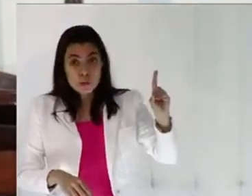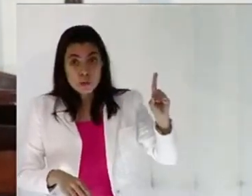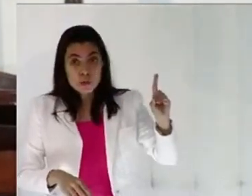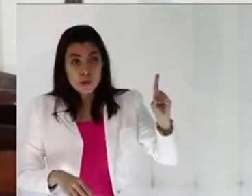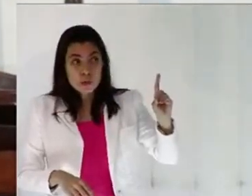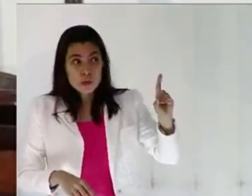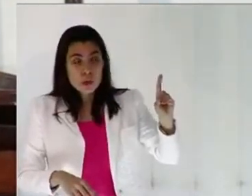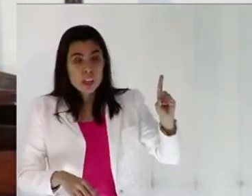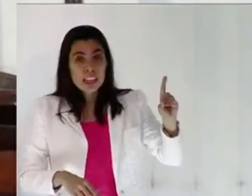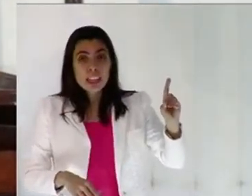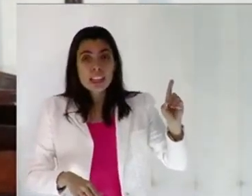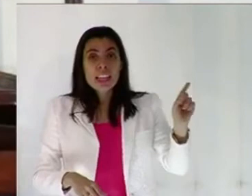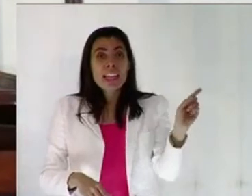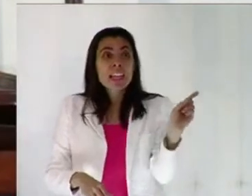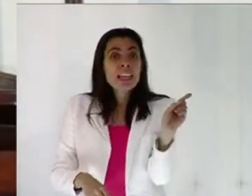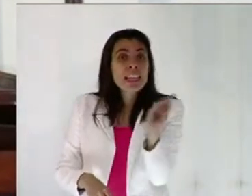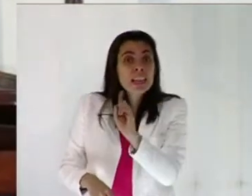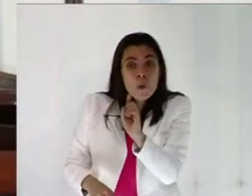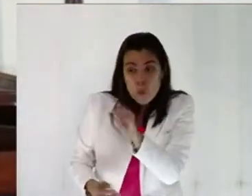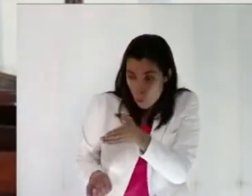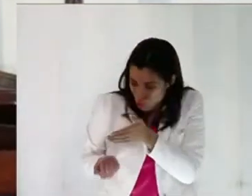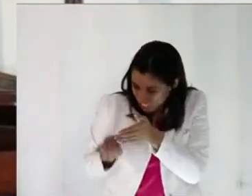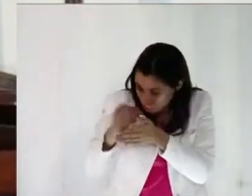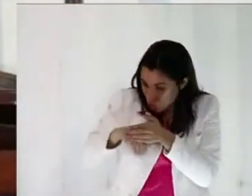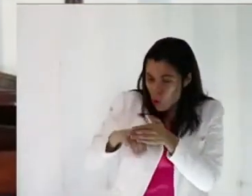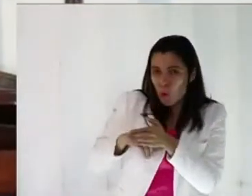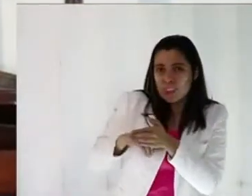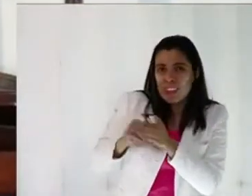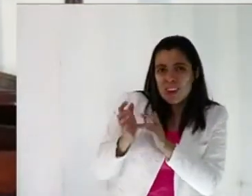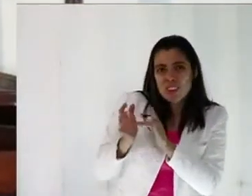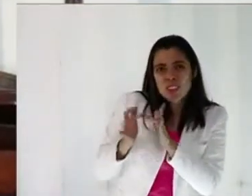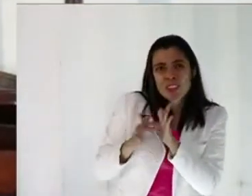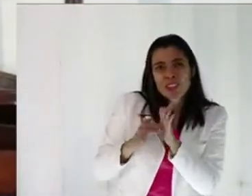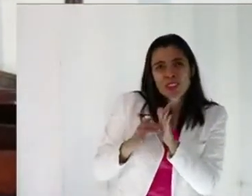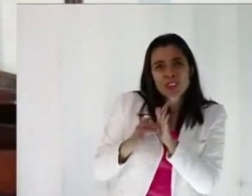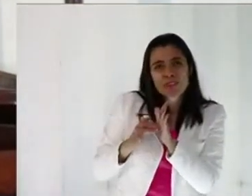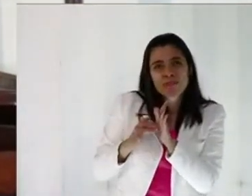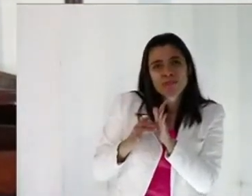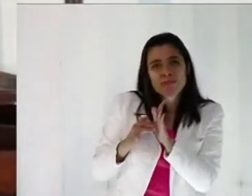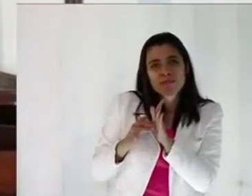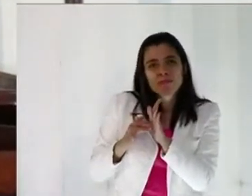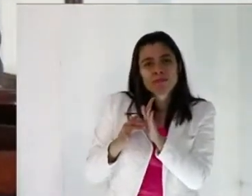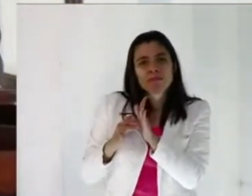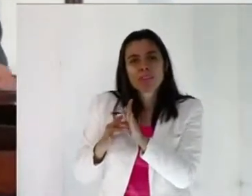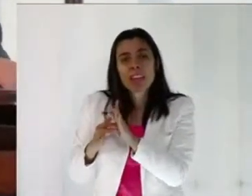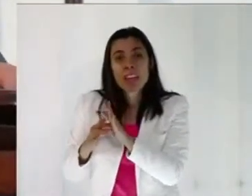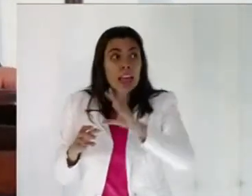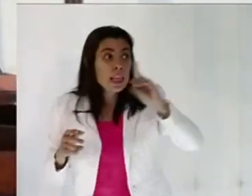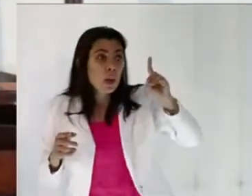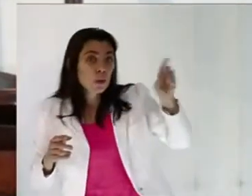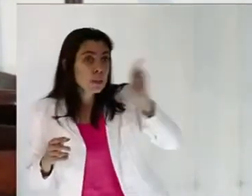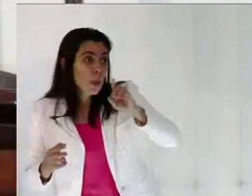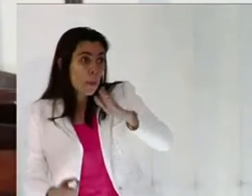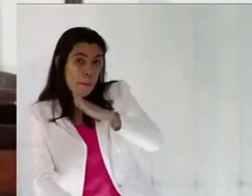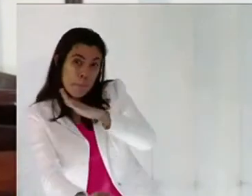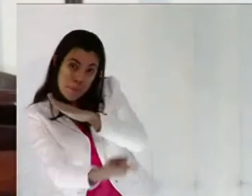cruz, porque esse era o seu plano eterno, essa era a sua obra salvífica para aqueles que estavam